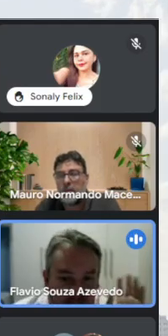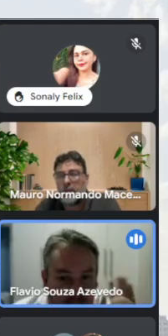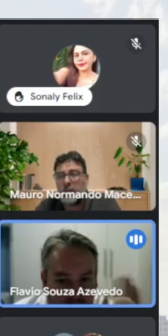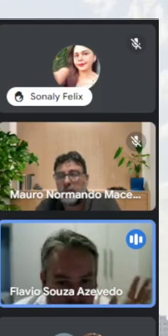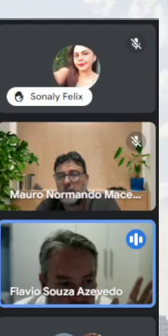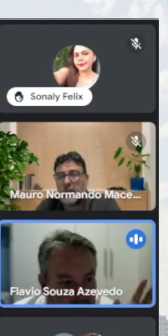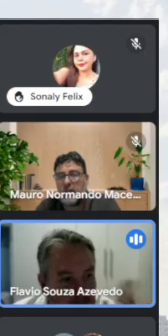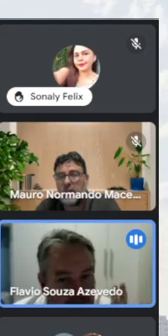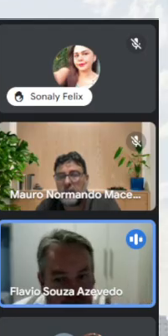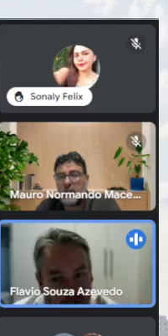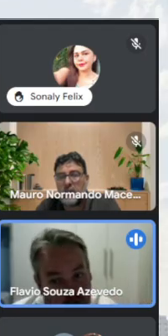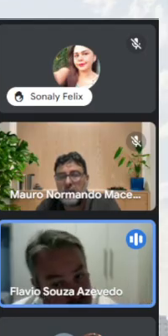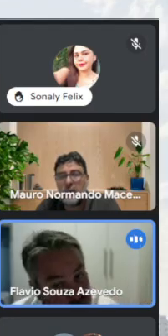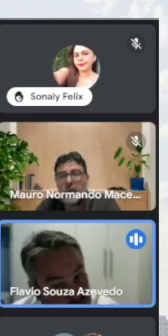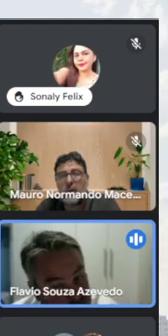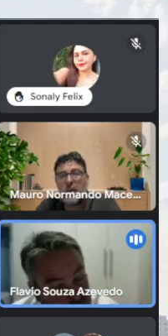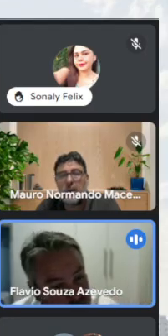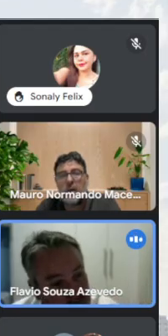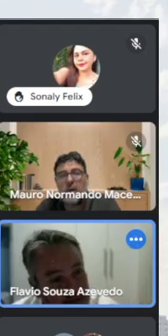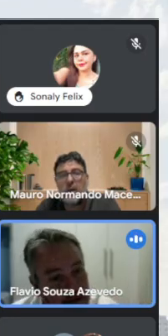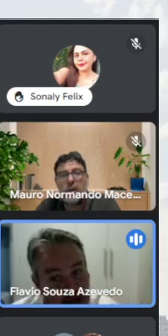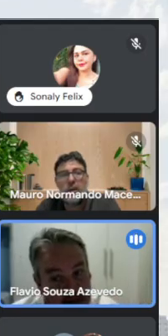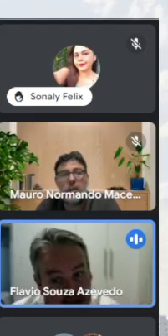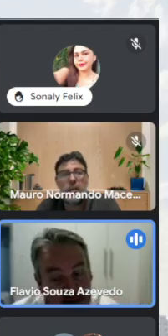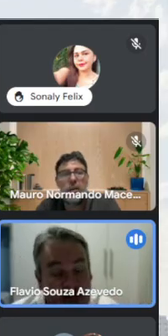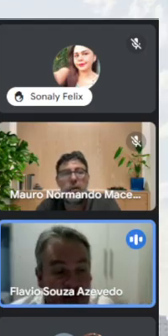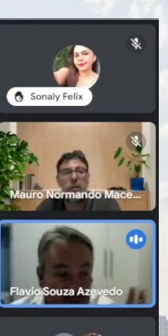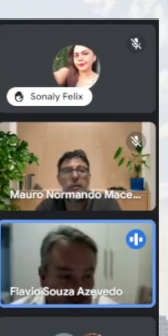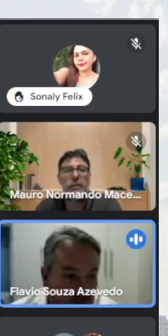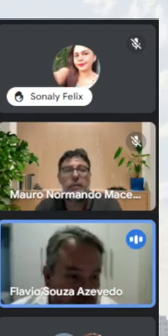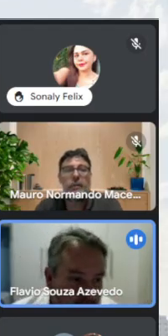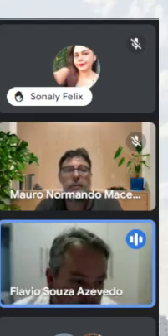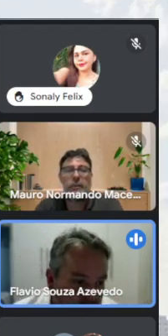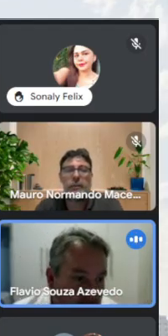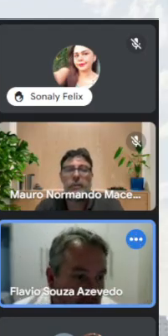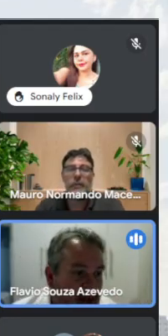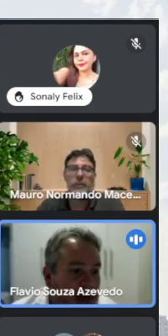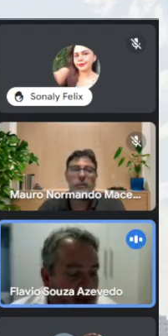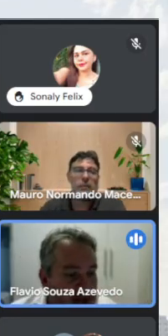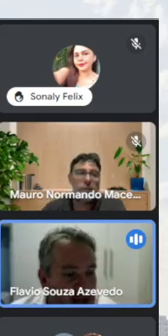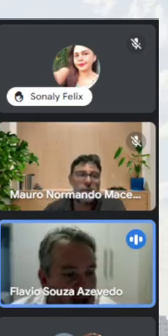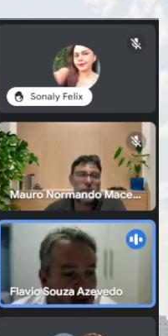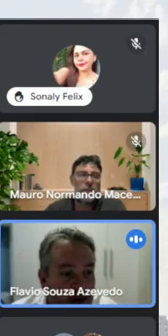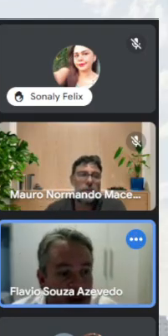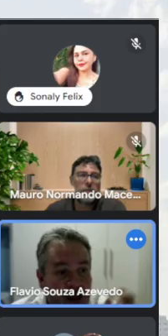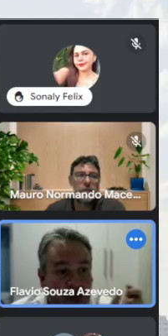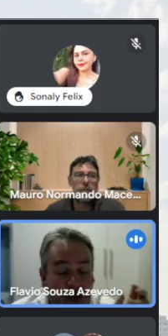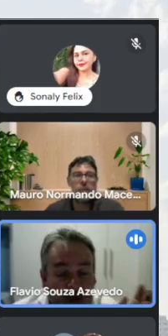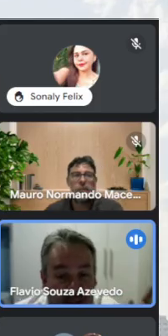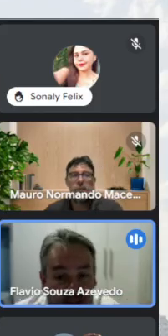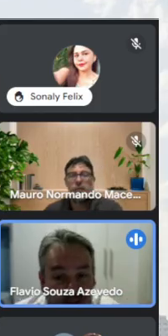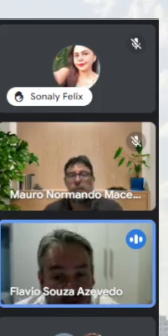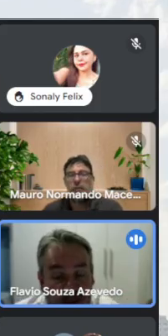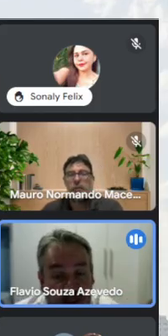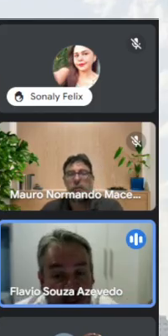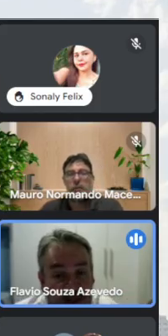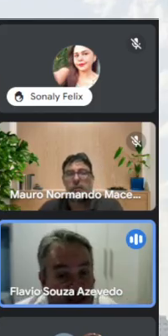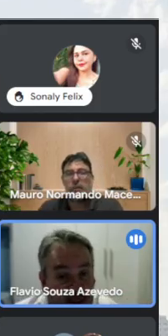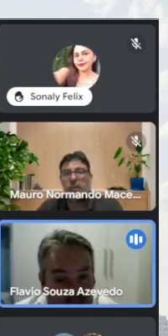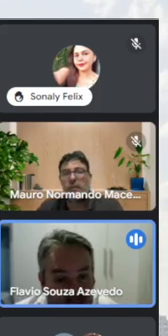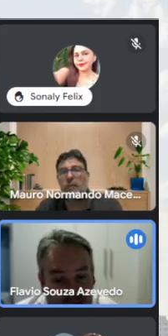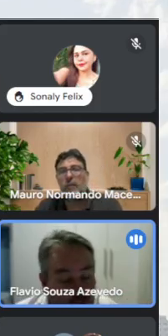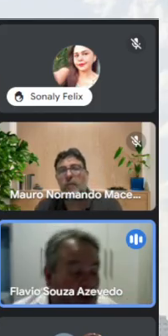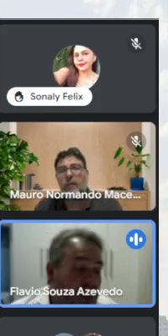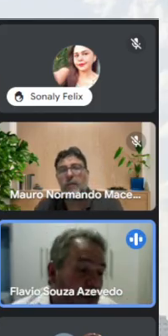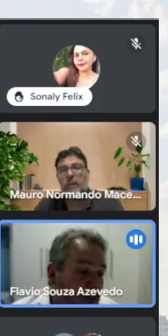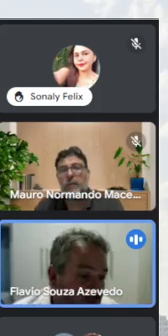não tinha área para eles construírem jardins suficientes para tratar essa água. Porque é o seguinte, esses